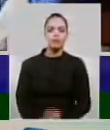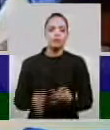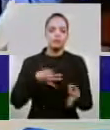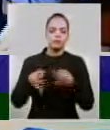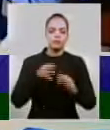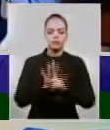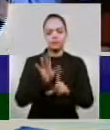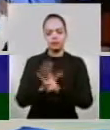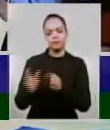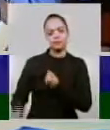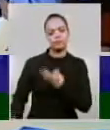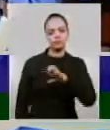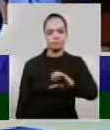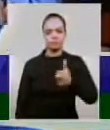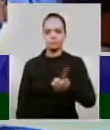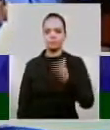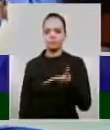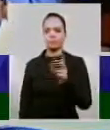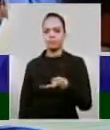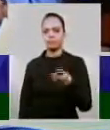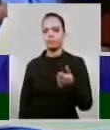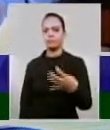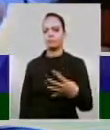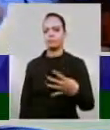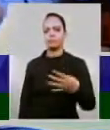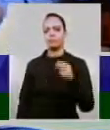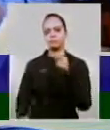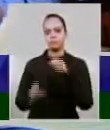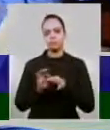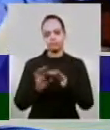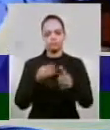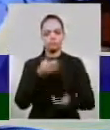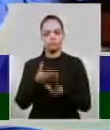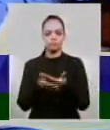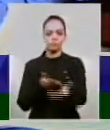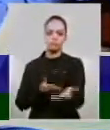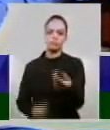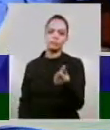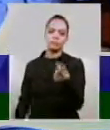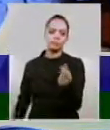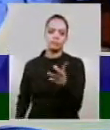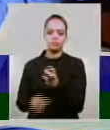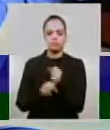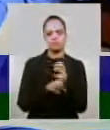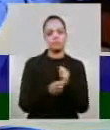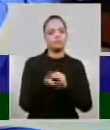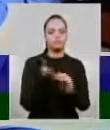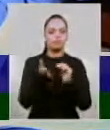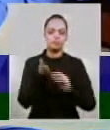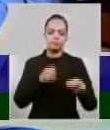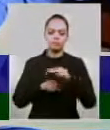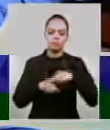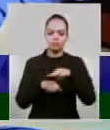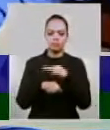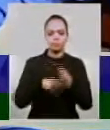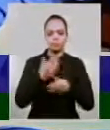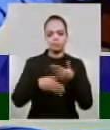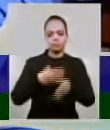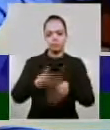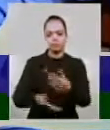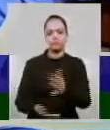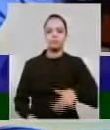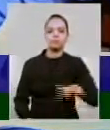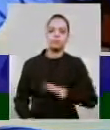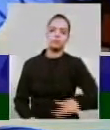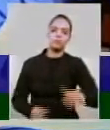Projeto de lei número 91 de 2014, que autoriza a transferência de recursos no orçamento da Secretaria Municipal de Desenvolvimento Social